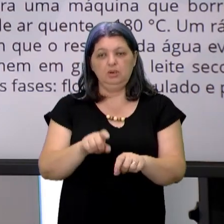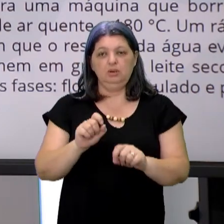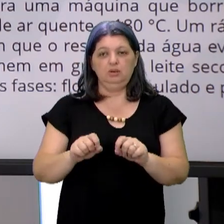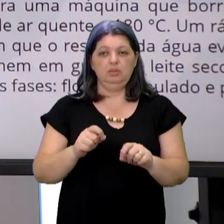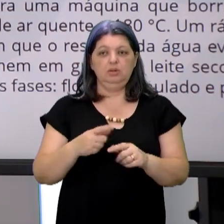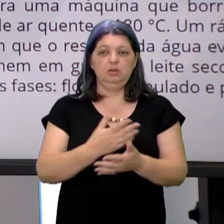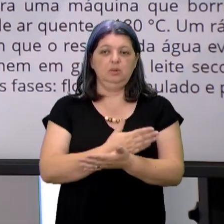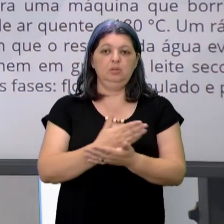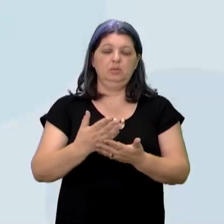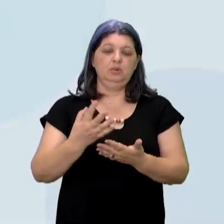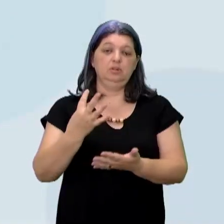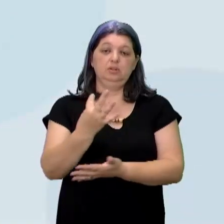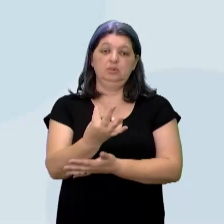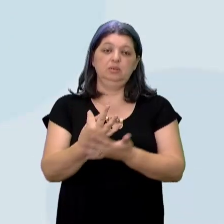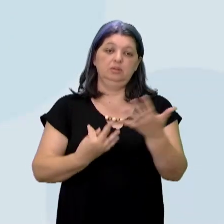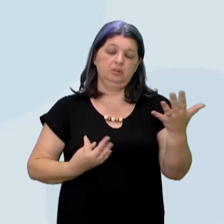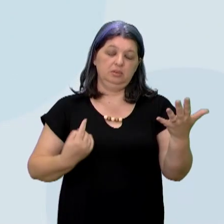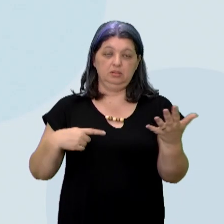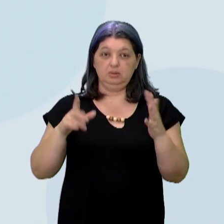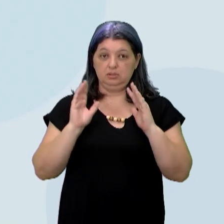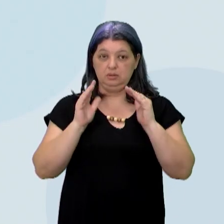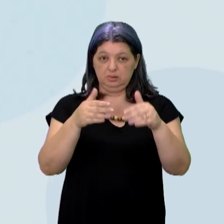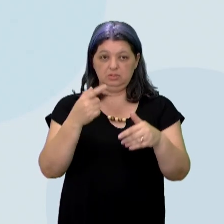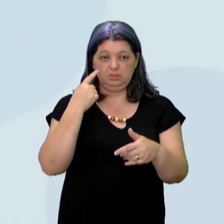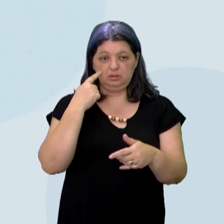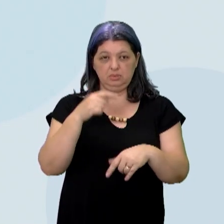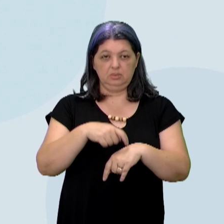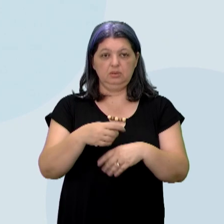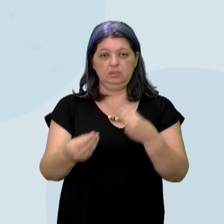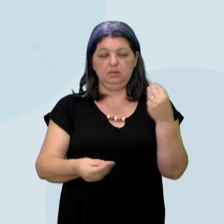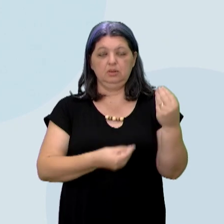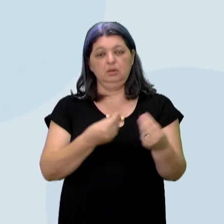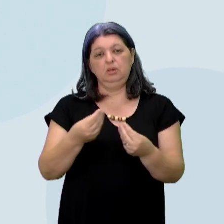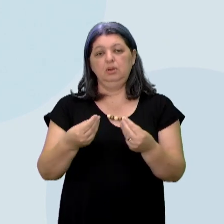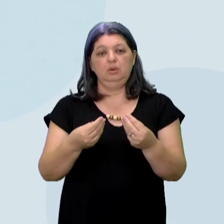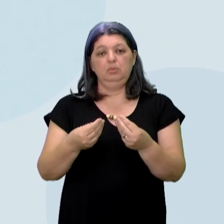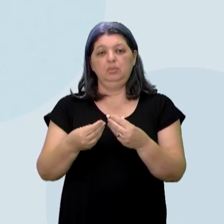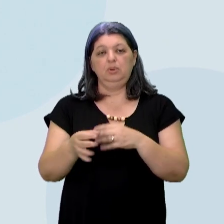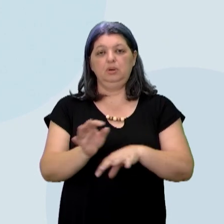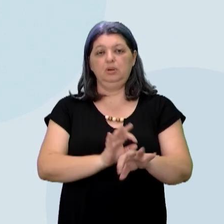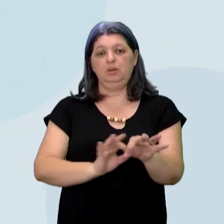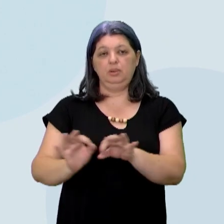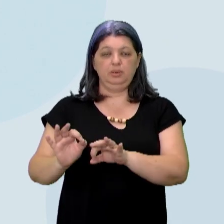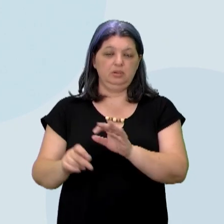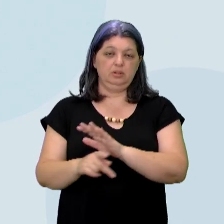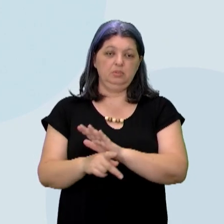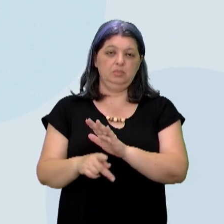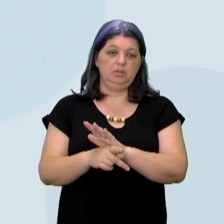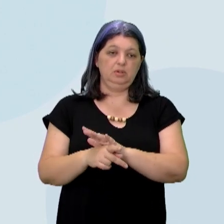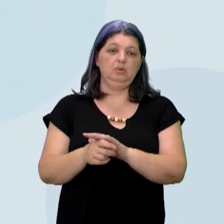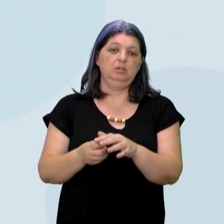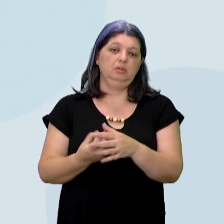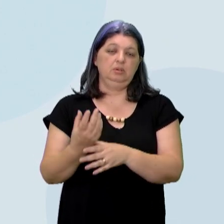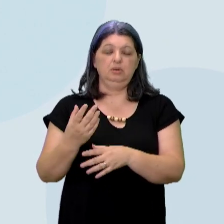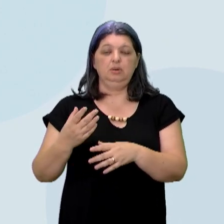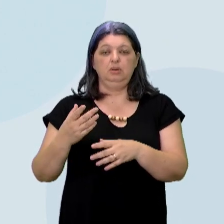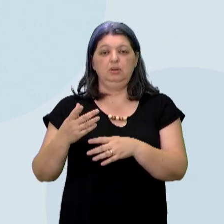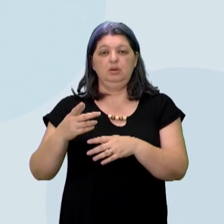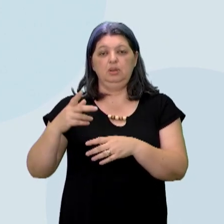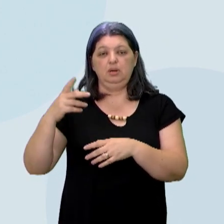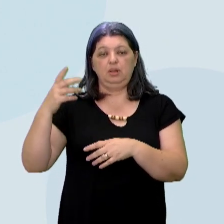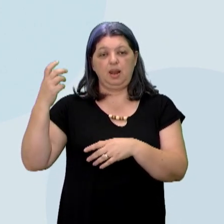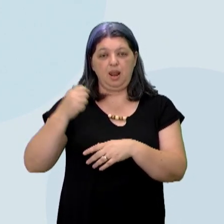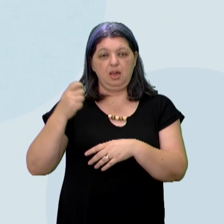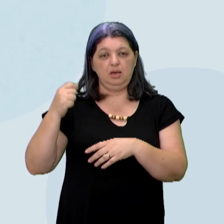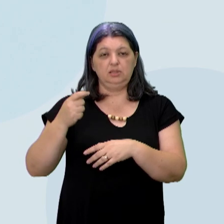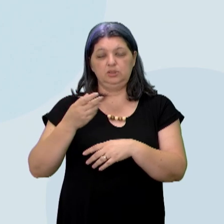que já tem um texto logo de cara, né, Pro? Isso. Nós temos o texto aqui, como é feito o leite em pó. Aí eu vou pedir para a professora Silene ler para a gente e depois da